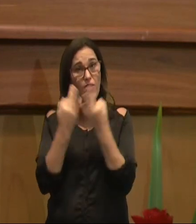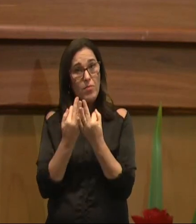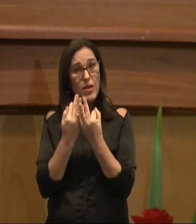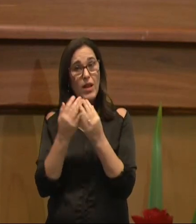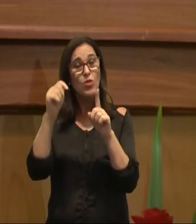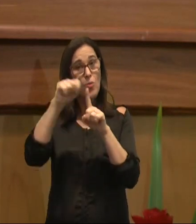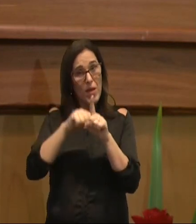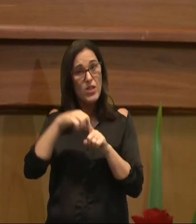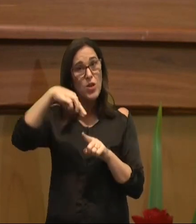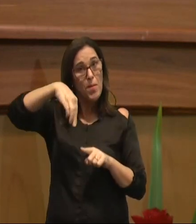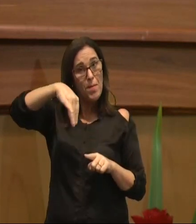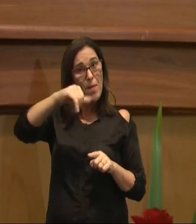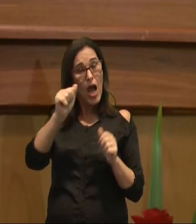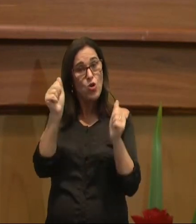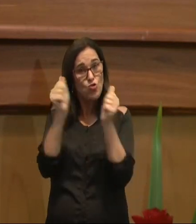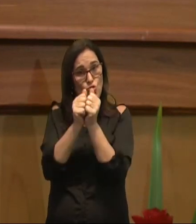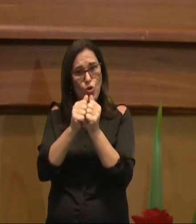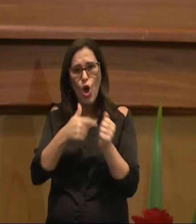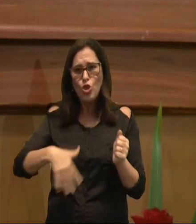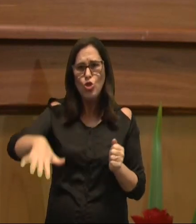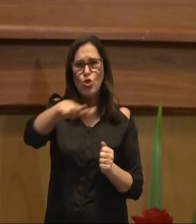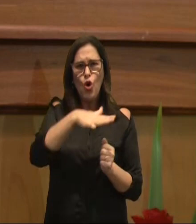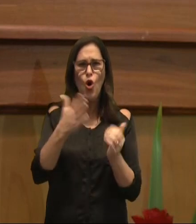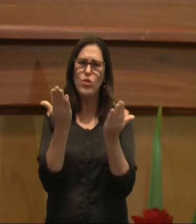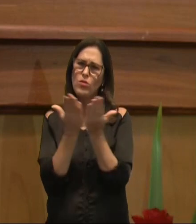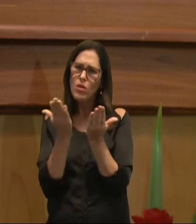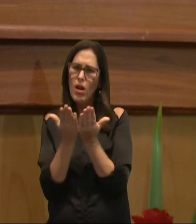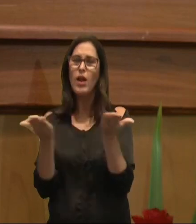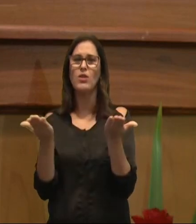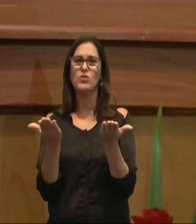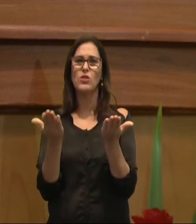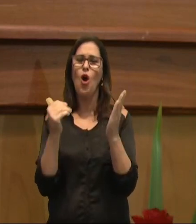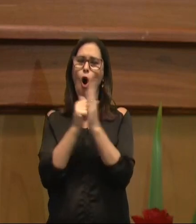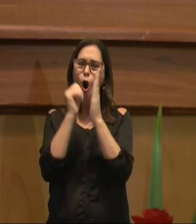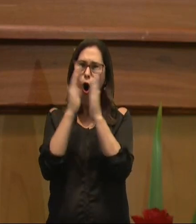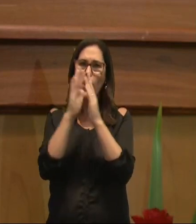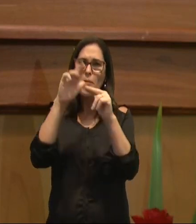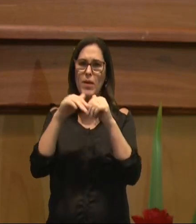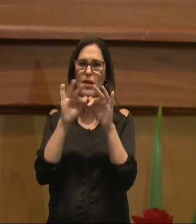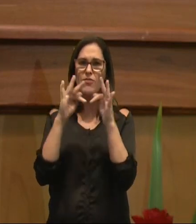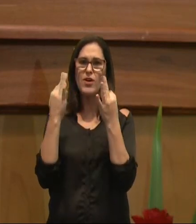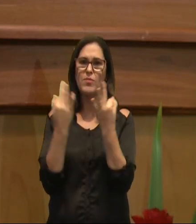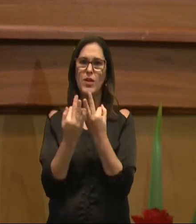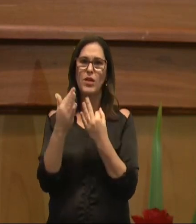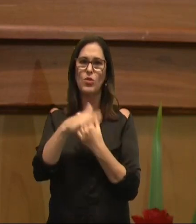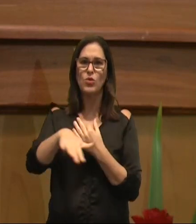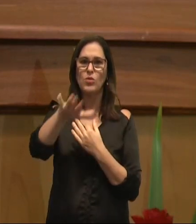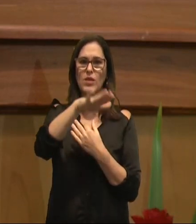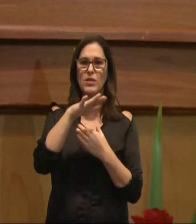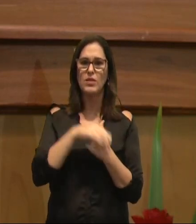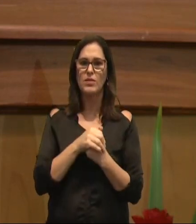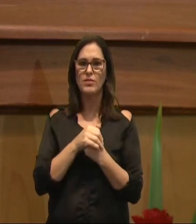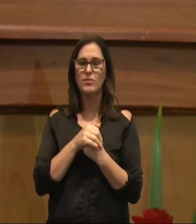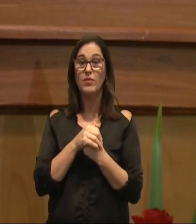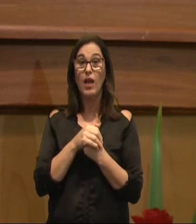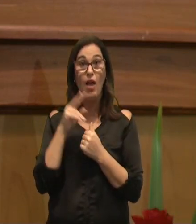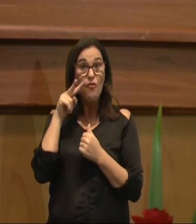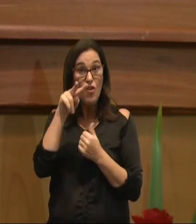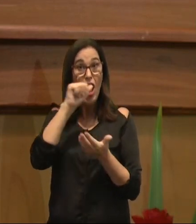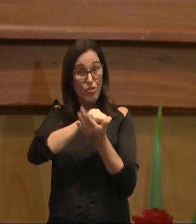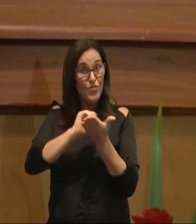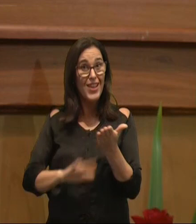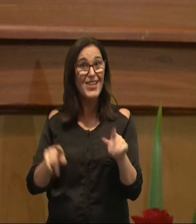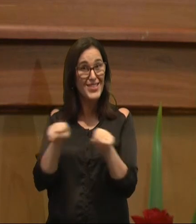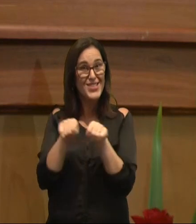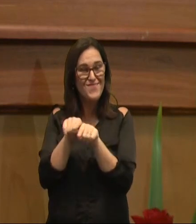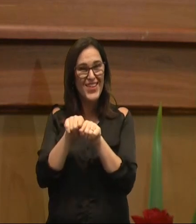maio. Todo mundo, os cristãos de todo mundo, estarão orando pelas famílias durante este mês de maio. E acompanhe as atividades também